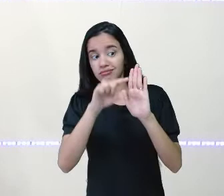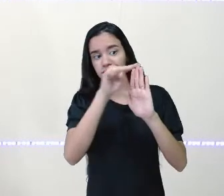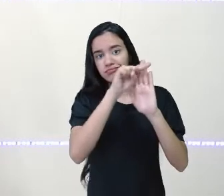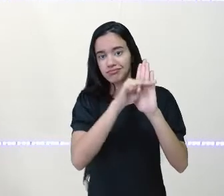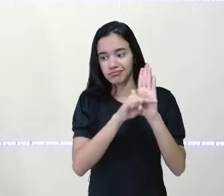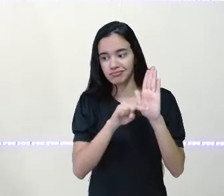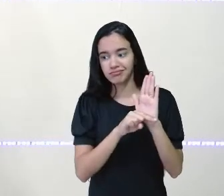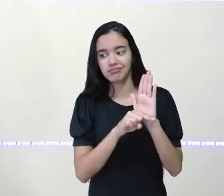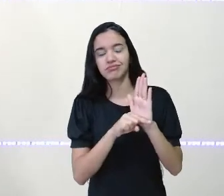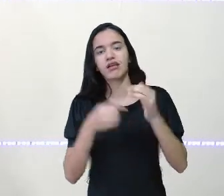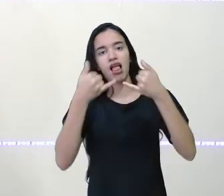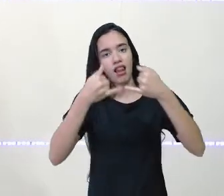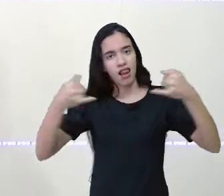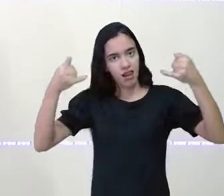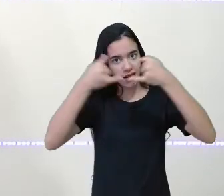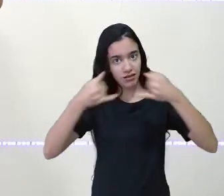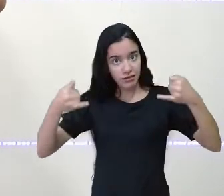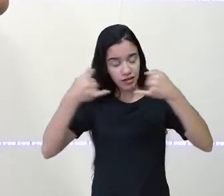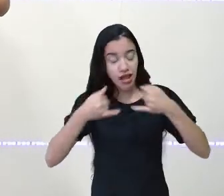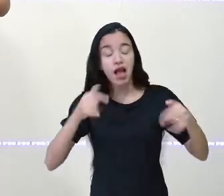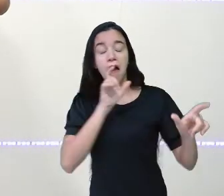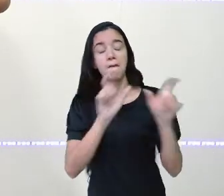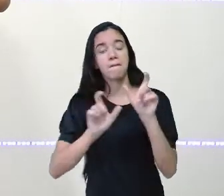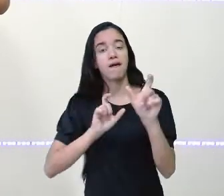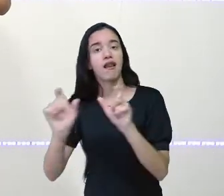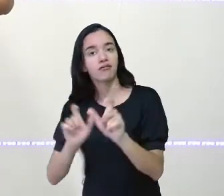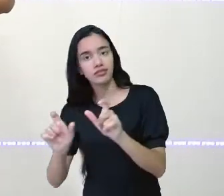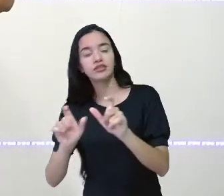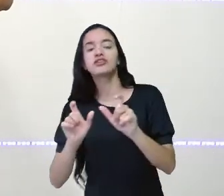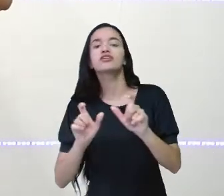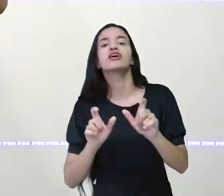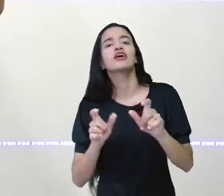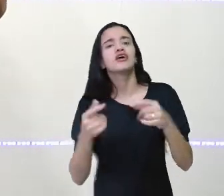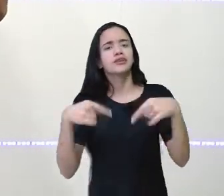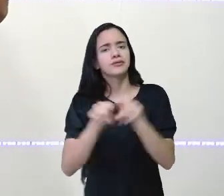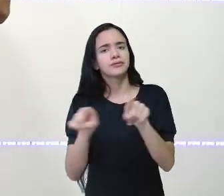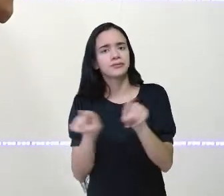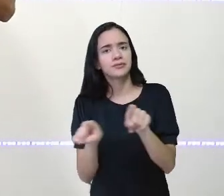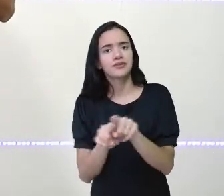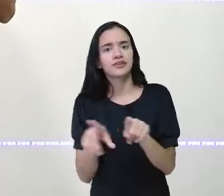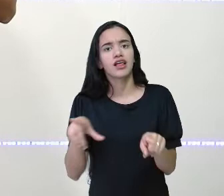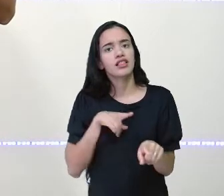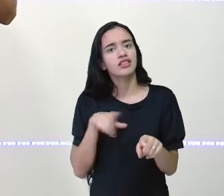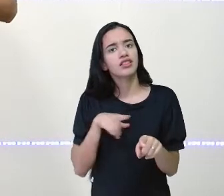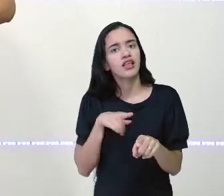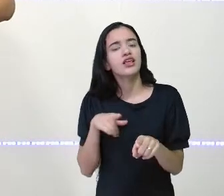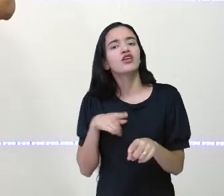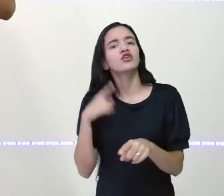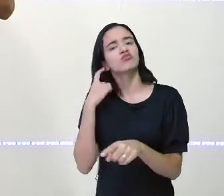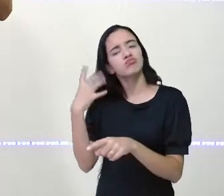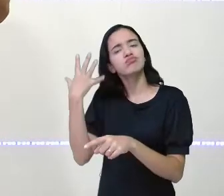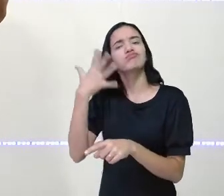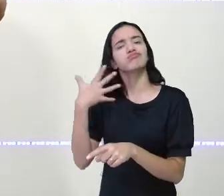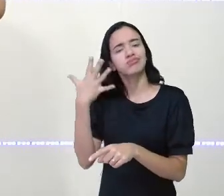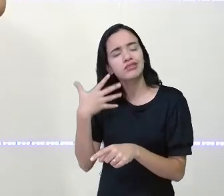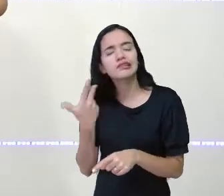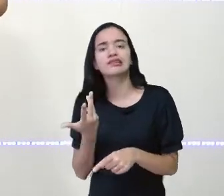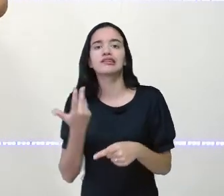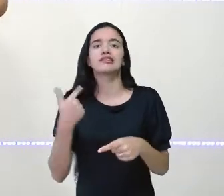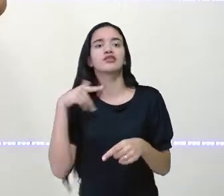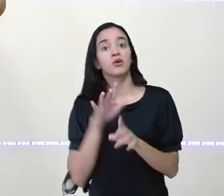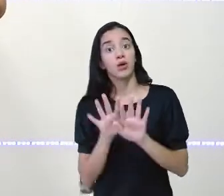As rimas são aquelas palavrinhas que combinam, que têm uma sonoridade, que têm o mesmo